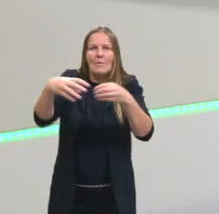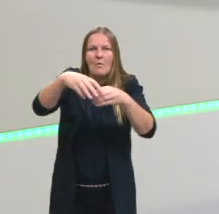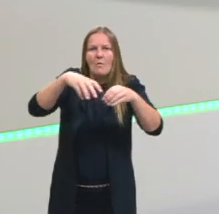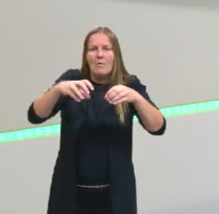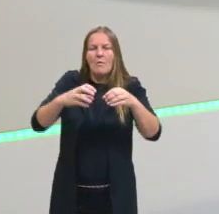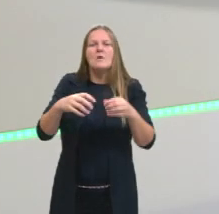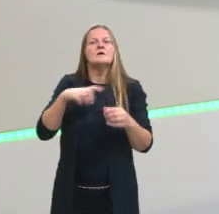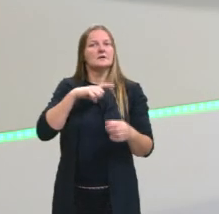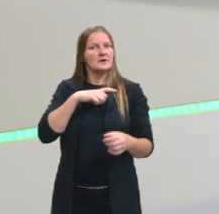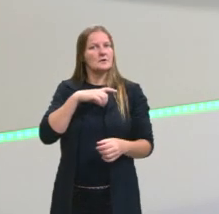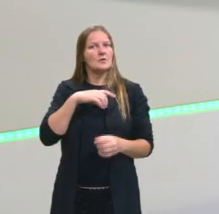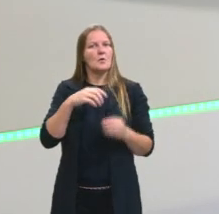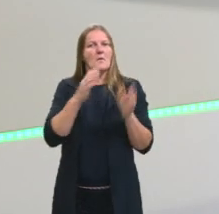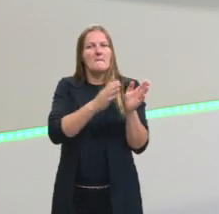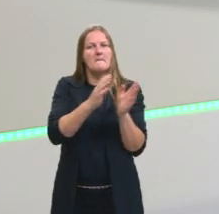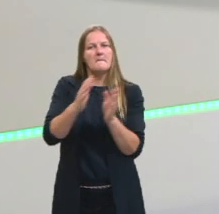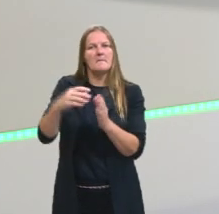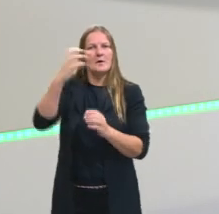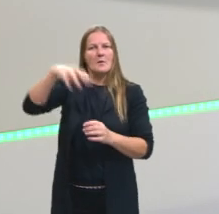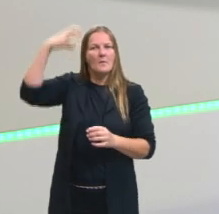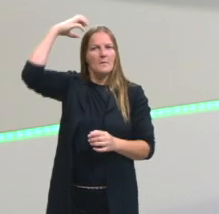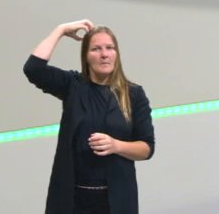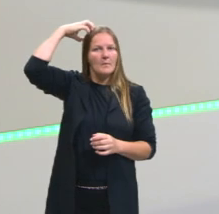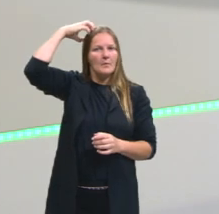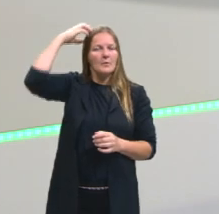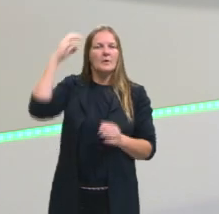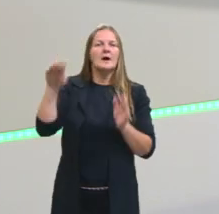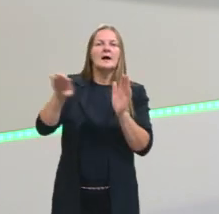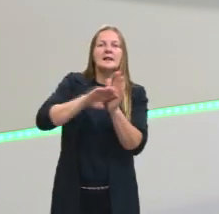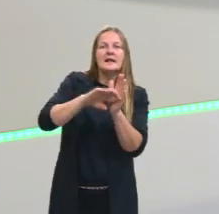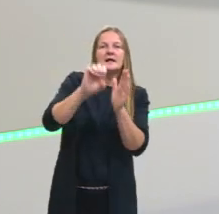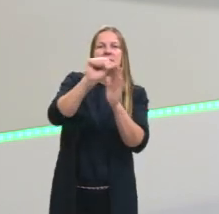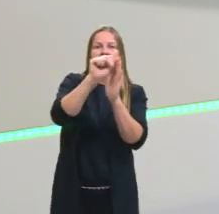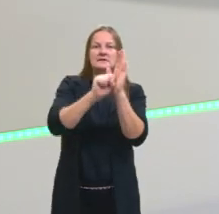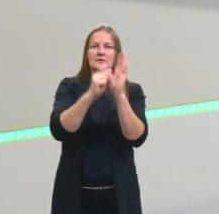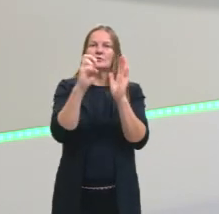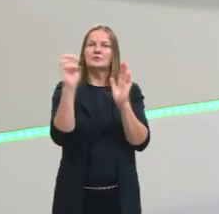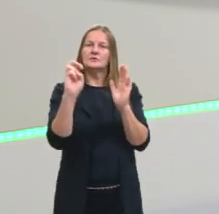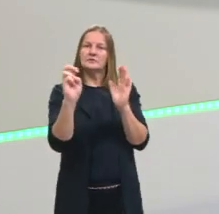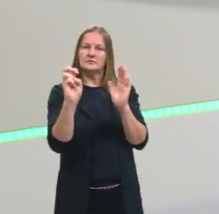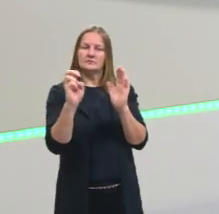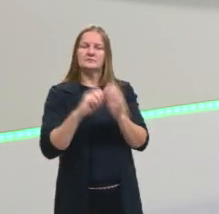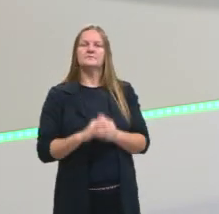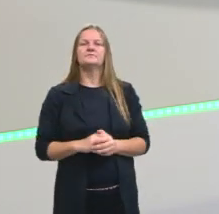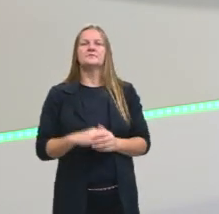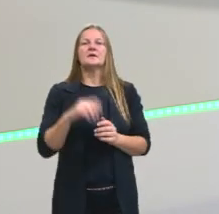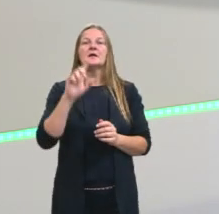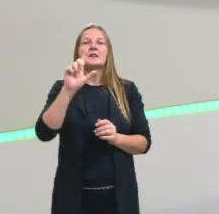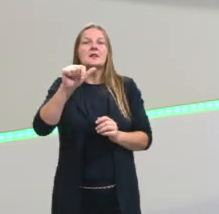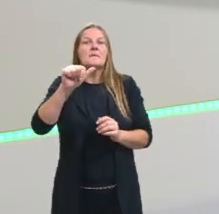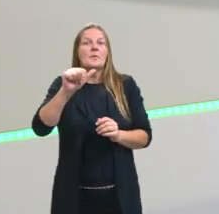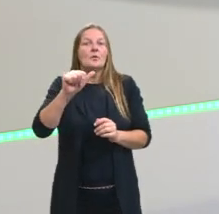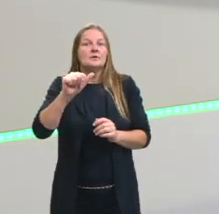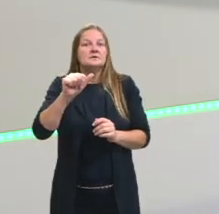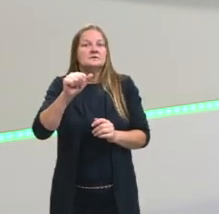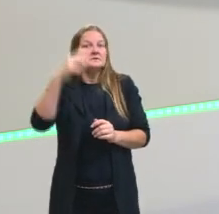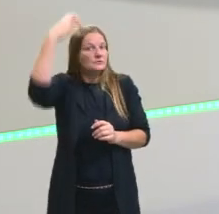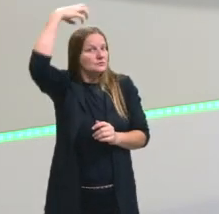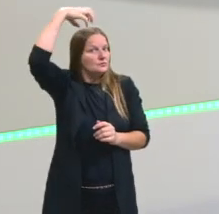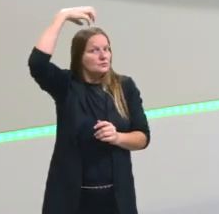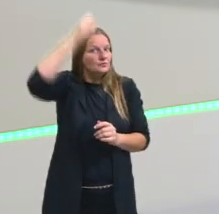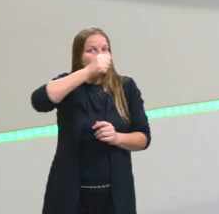monárquico Perigo no ato que vai até o século 5º depois coma vira uma república